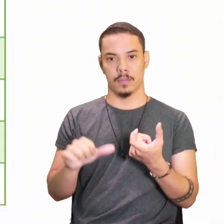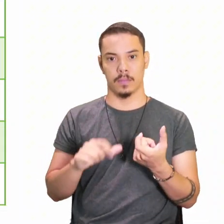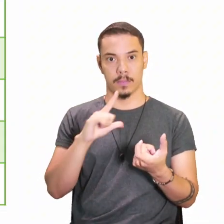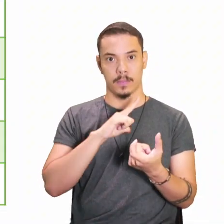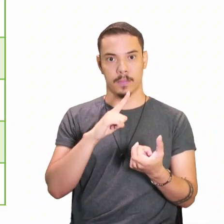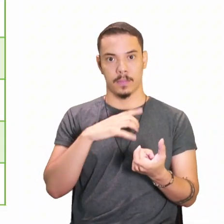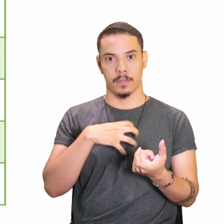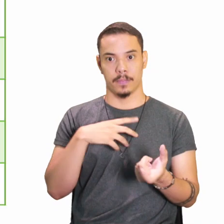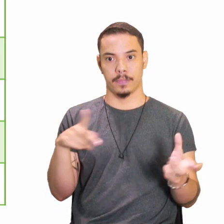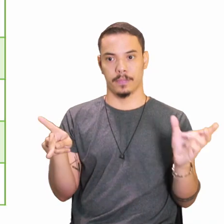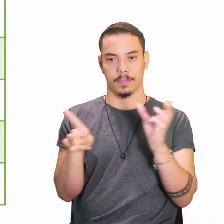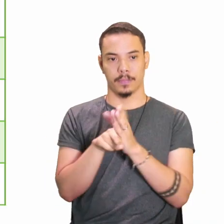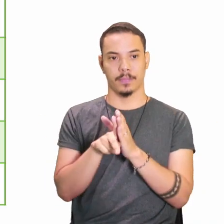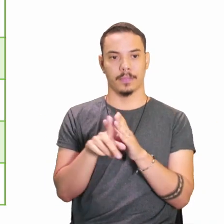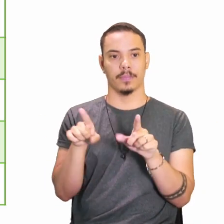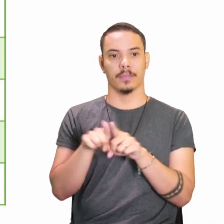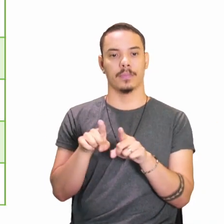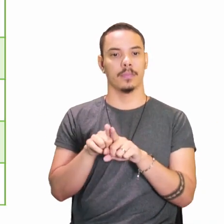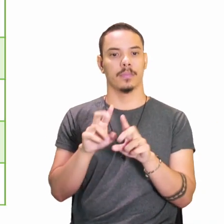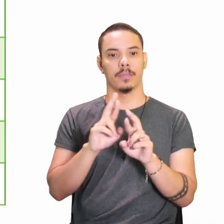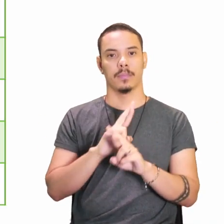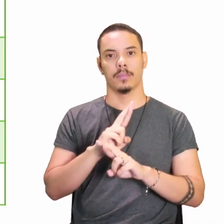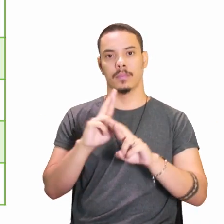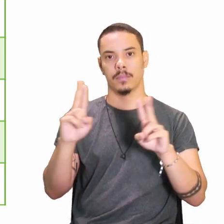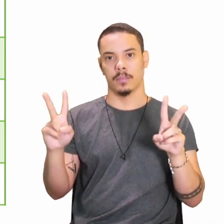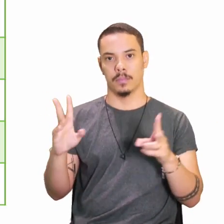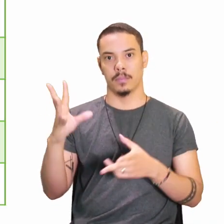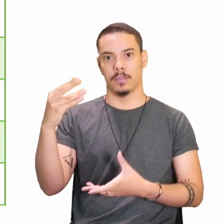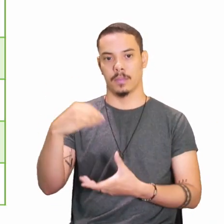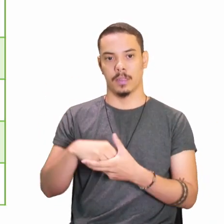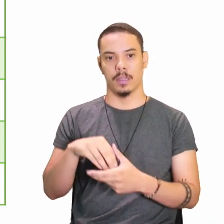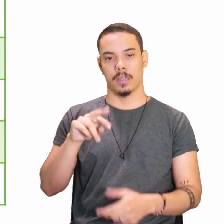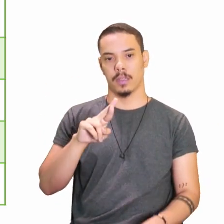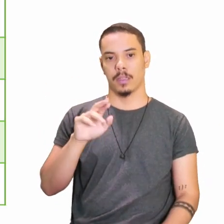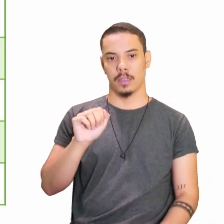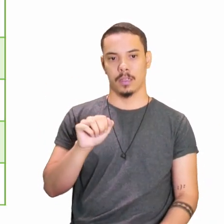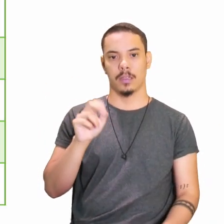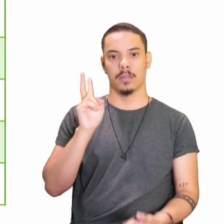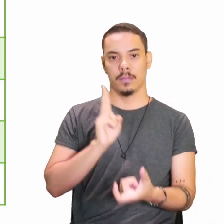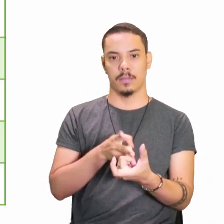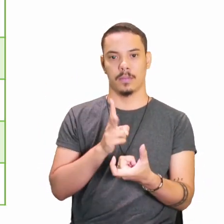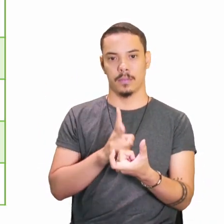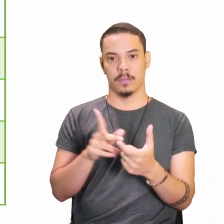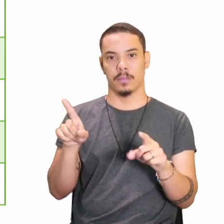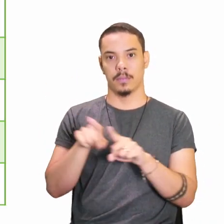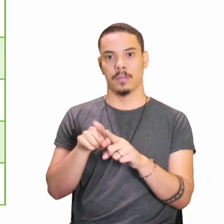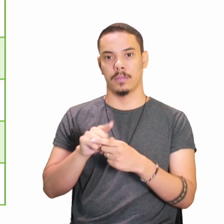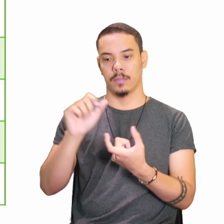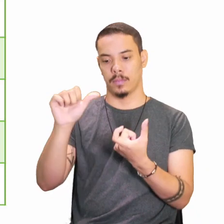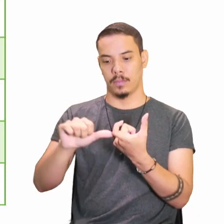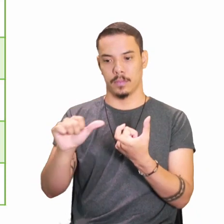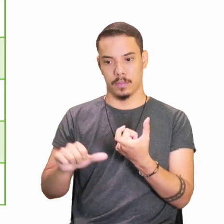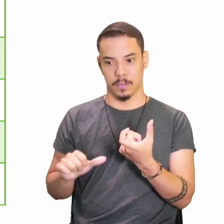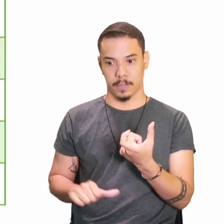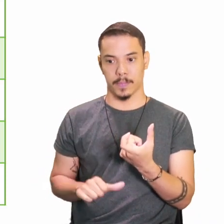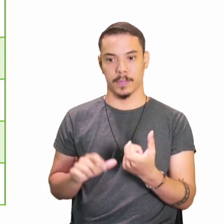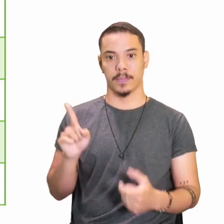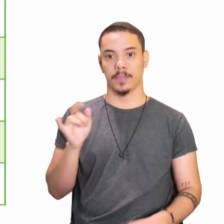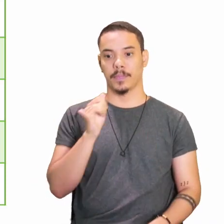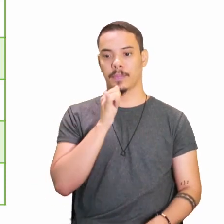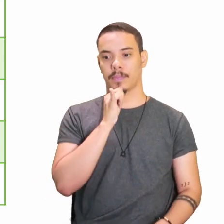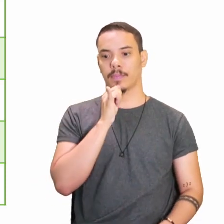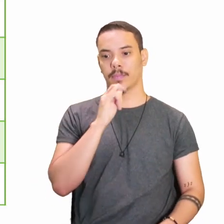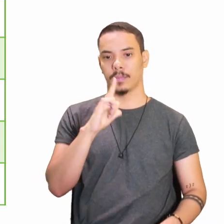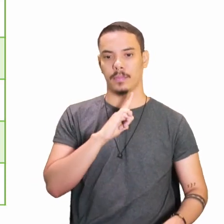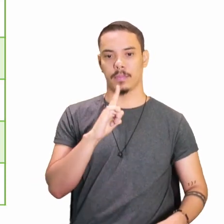próprias e diferenciadas no Radical e na desinência aqui no caso temos